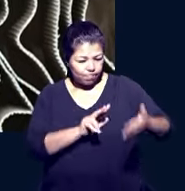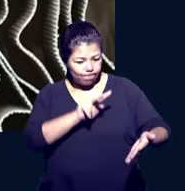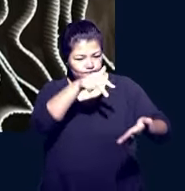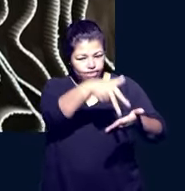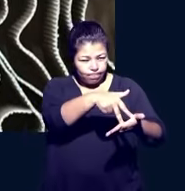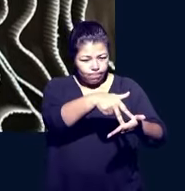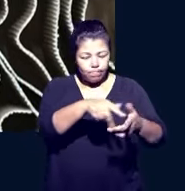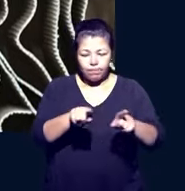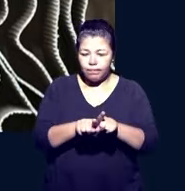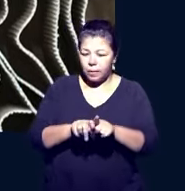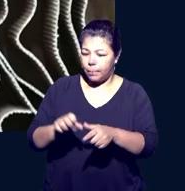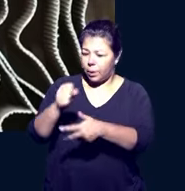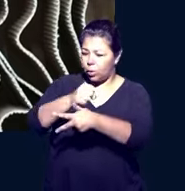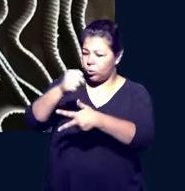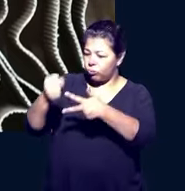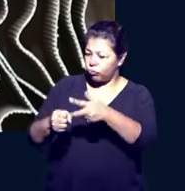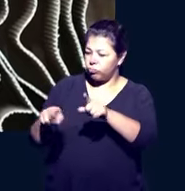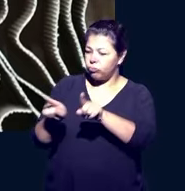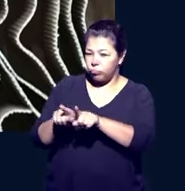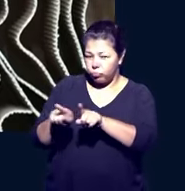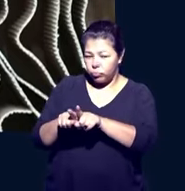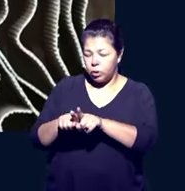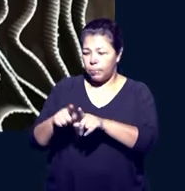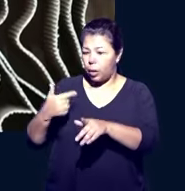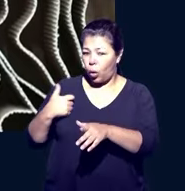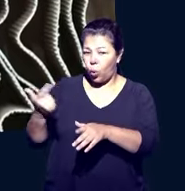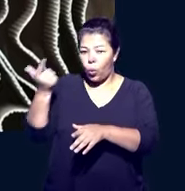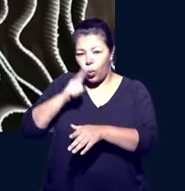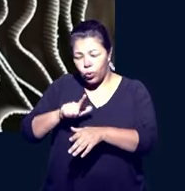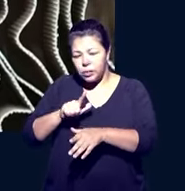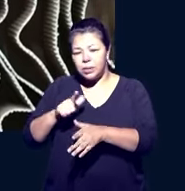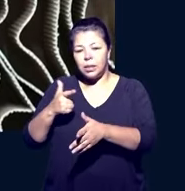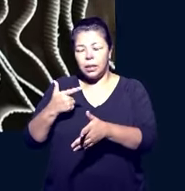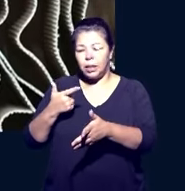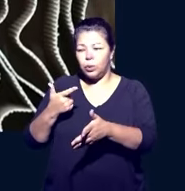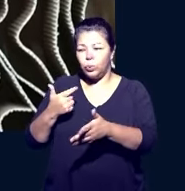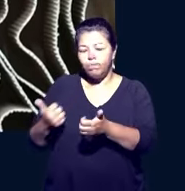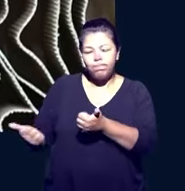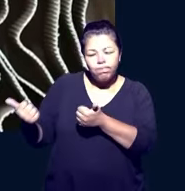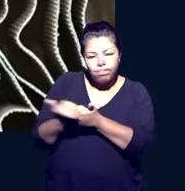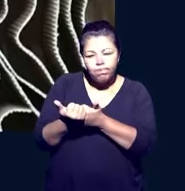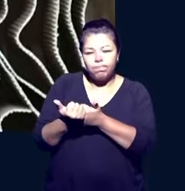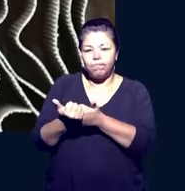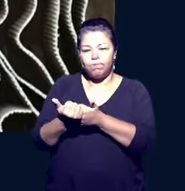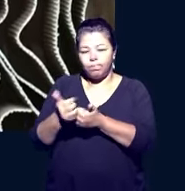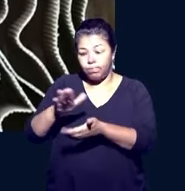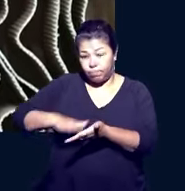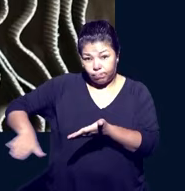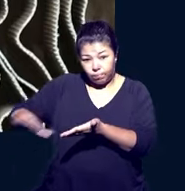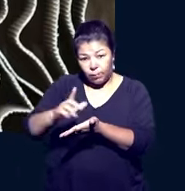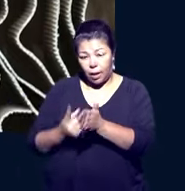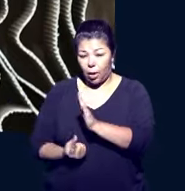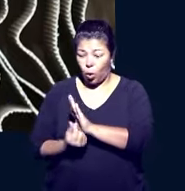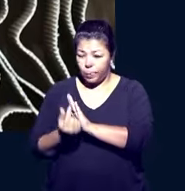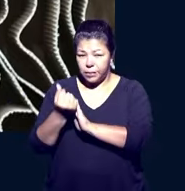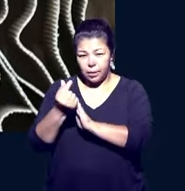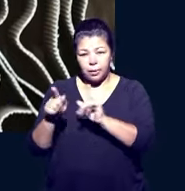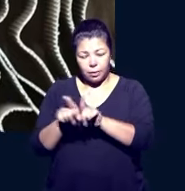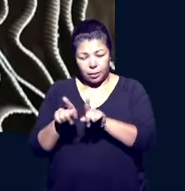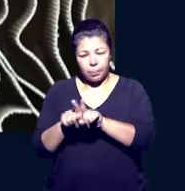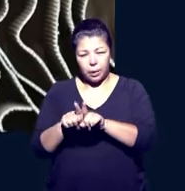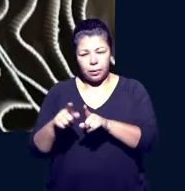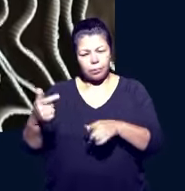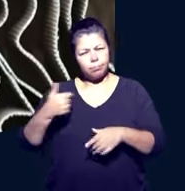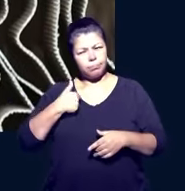legislativo ganhando competências sobre o Executivo na questão orçamentária enfim há uma uma um redesenho que